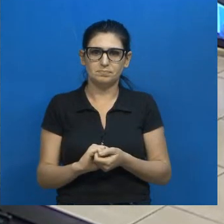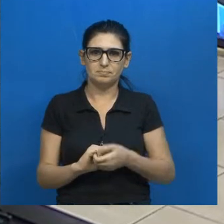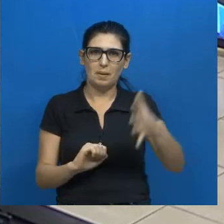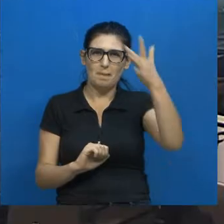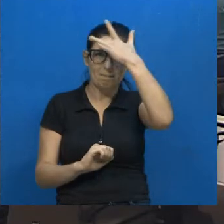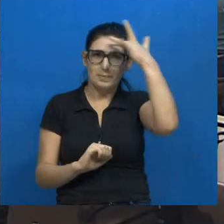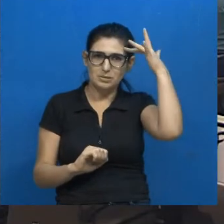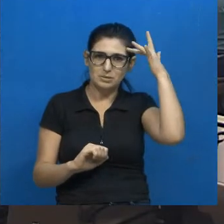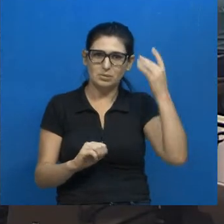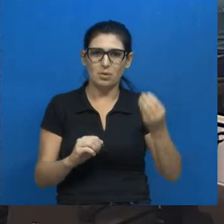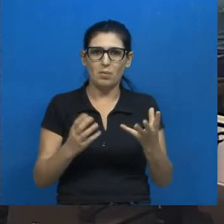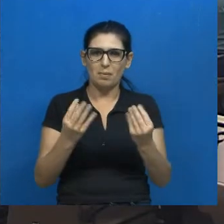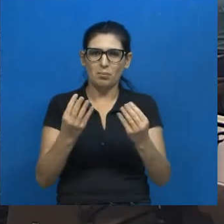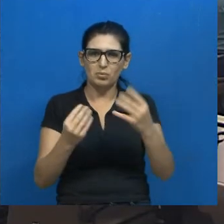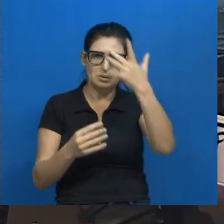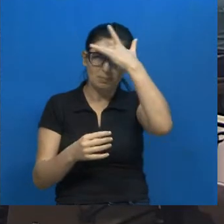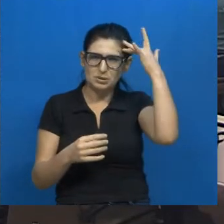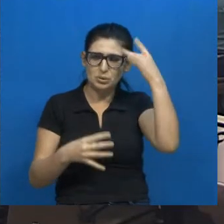já vai ter.